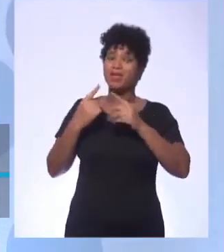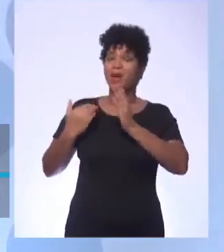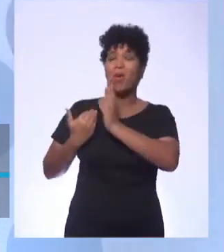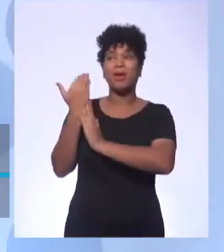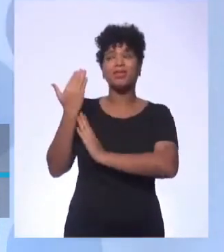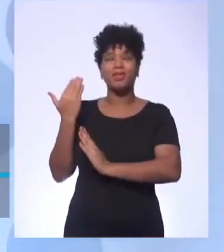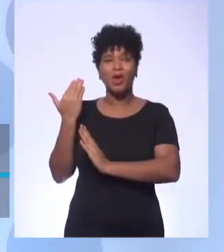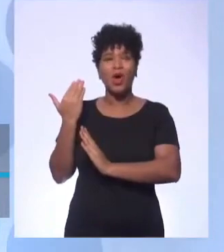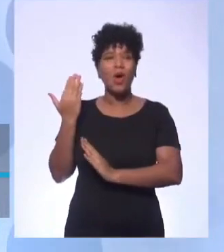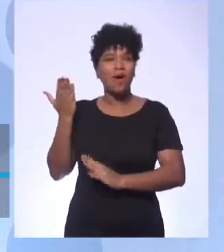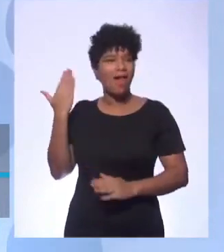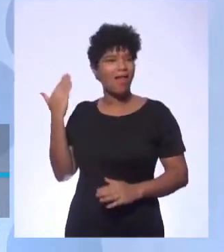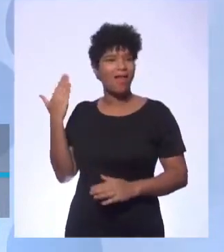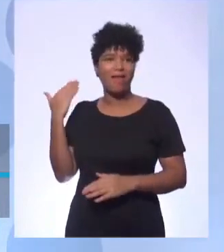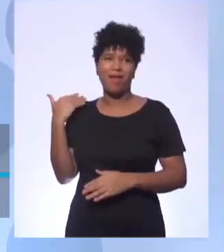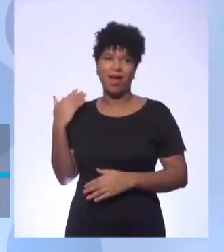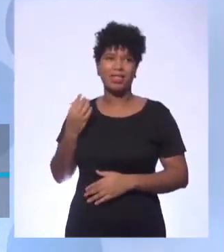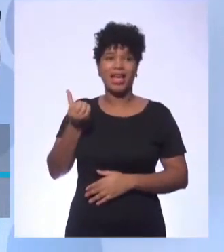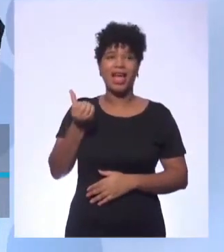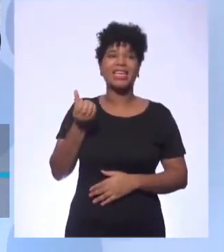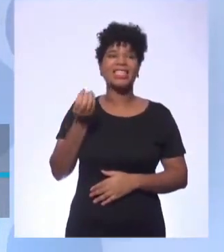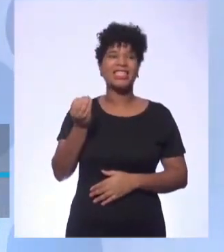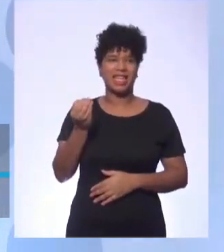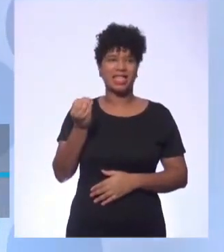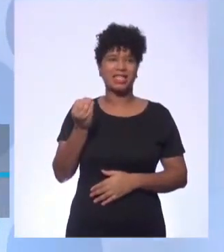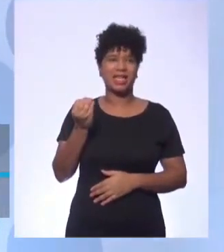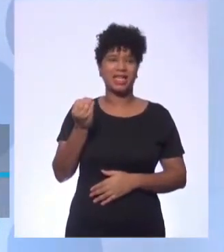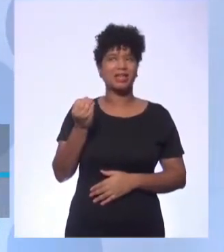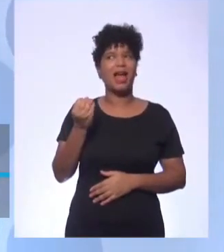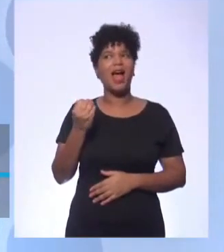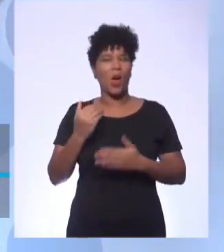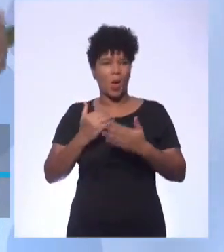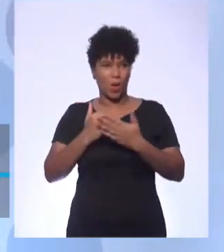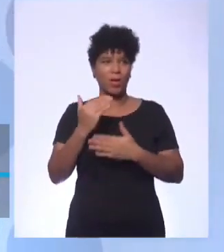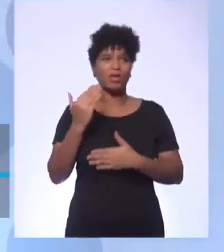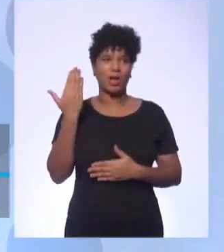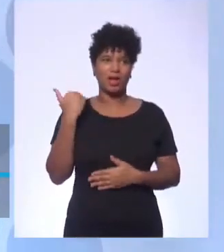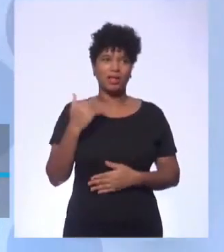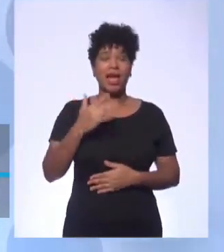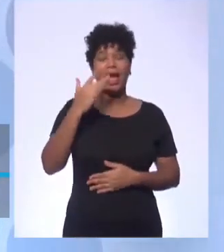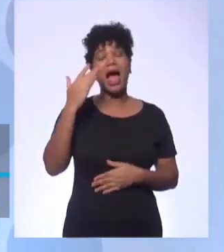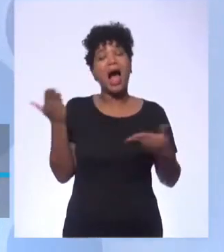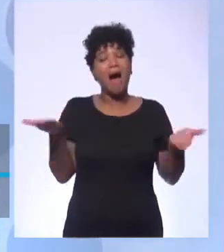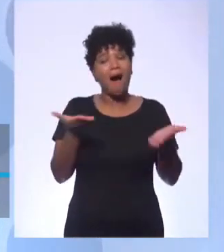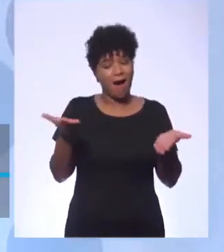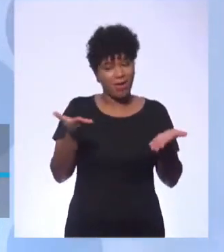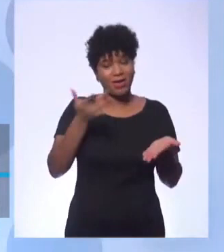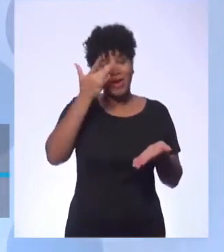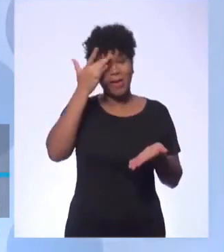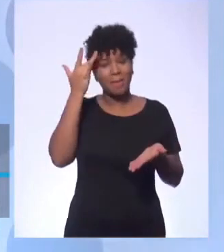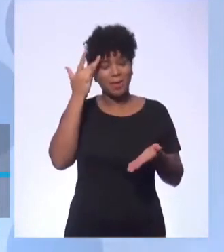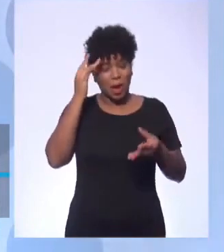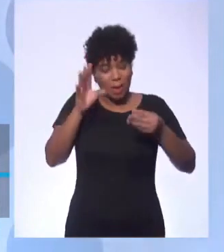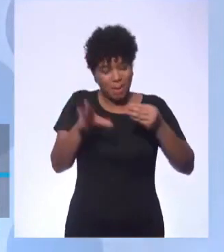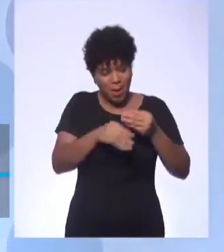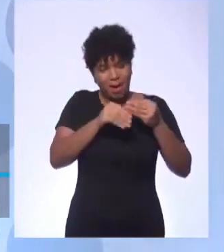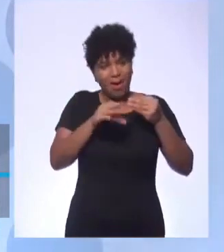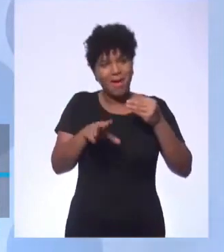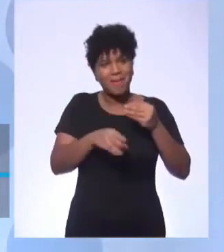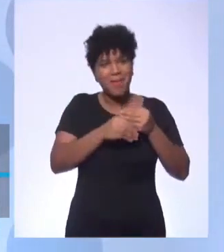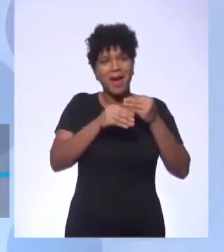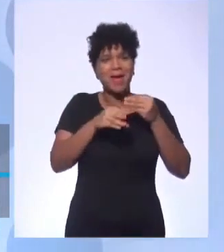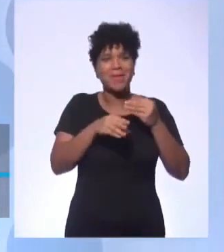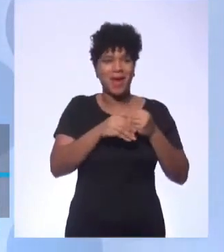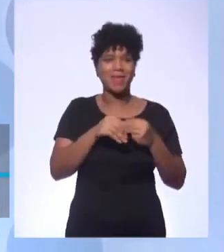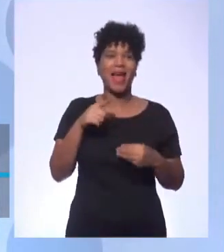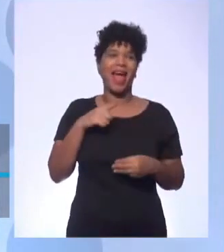60. Começam as primeiras, né, brincadeiras nesse sentido. E aí o pessoal acabou dando, né, uma outra